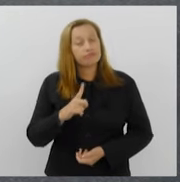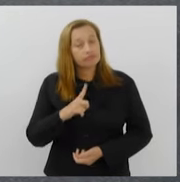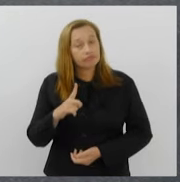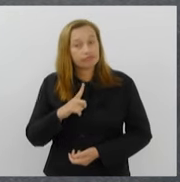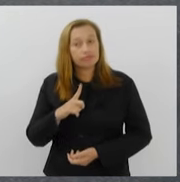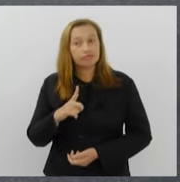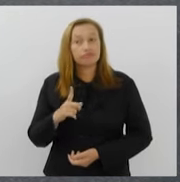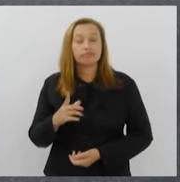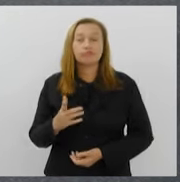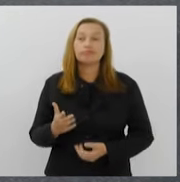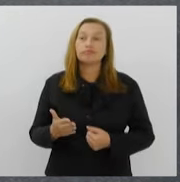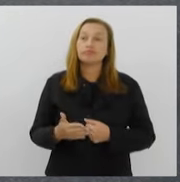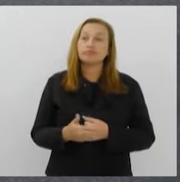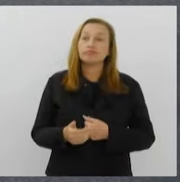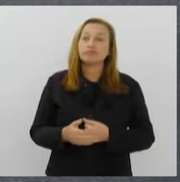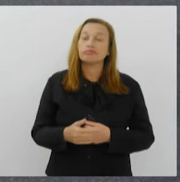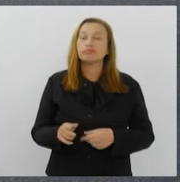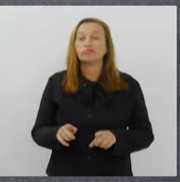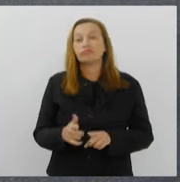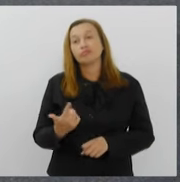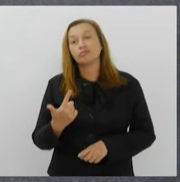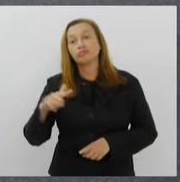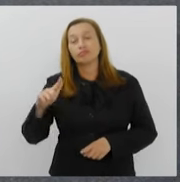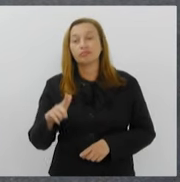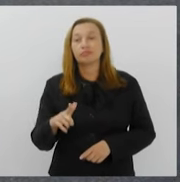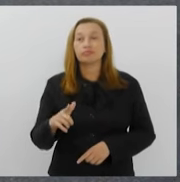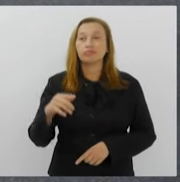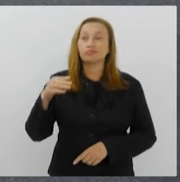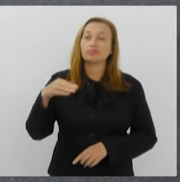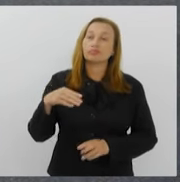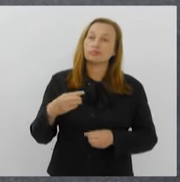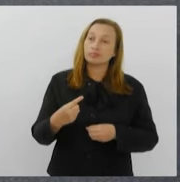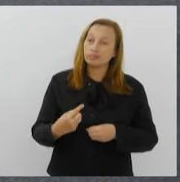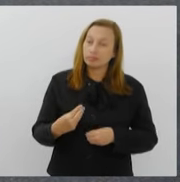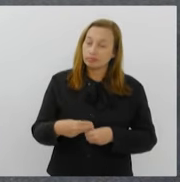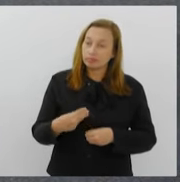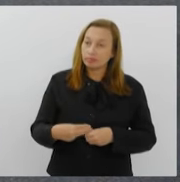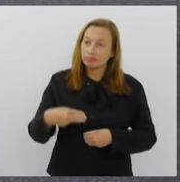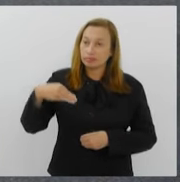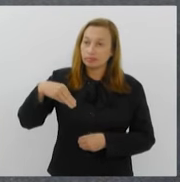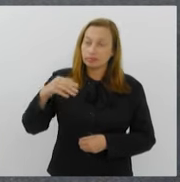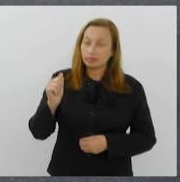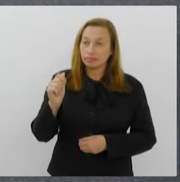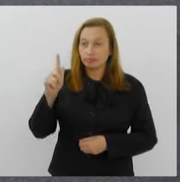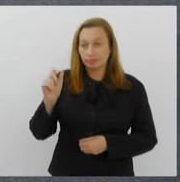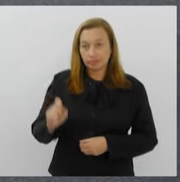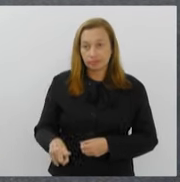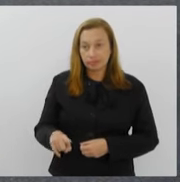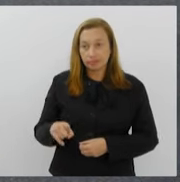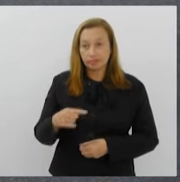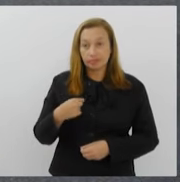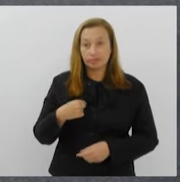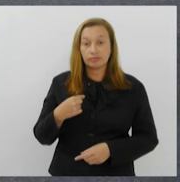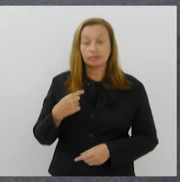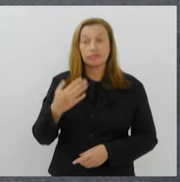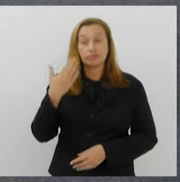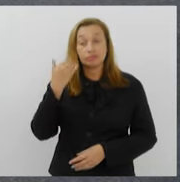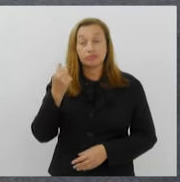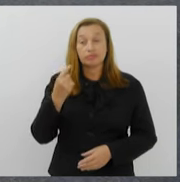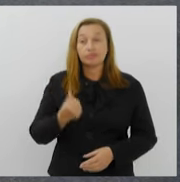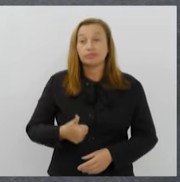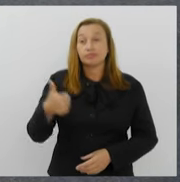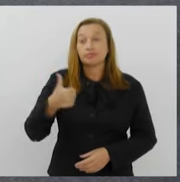como todos os demais também têm, ao município de Magé. E isso eu descobri logo no primeiro dia